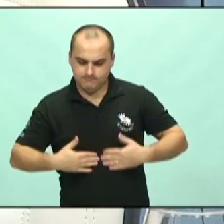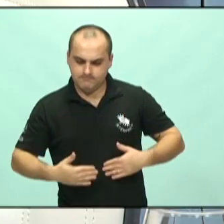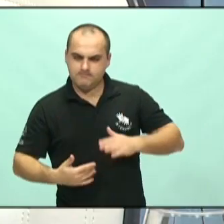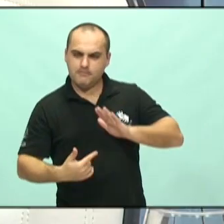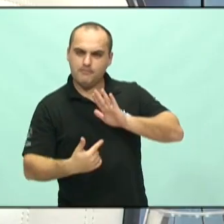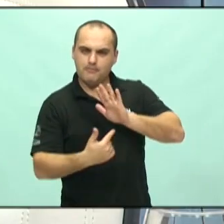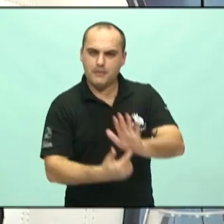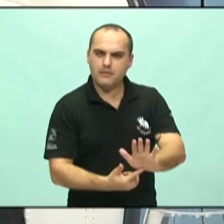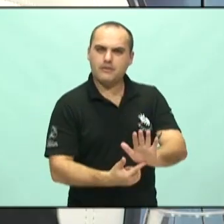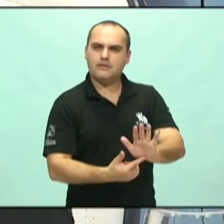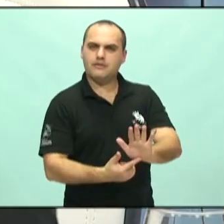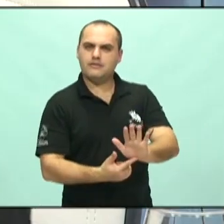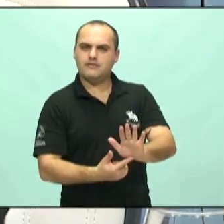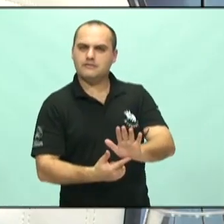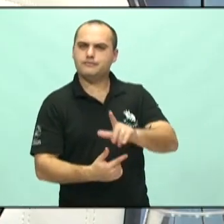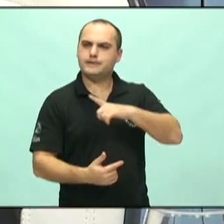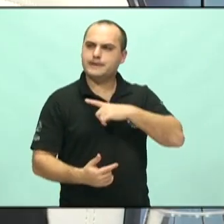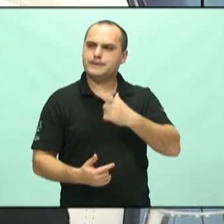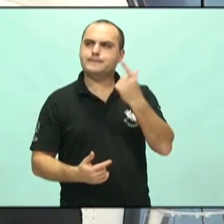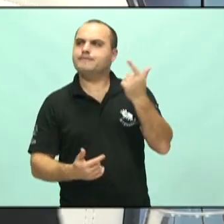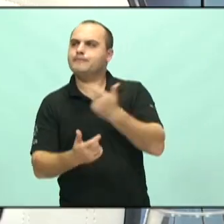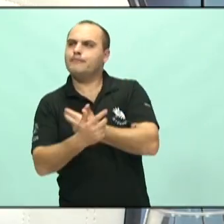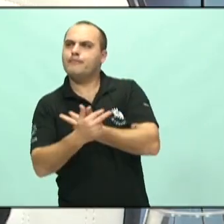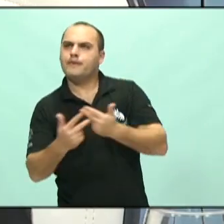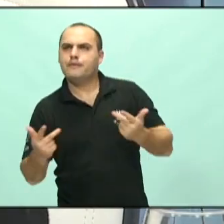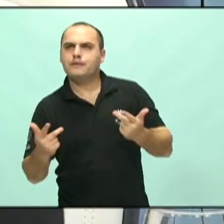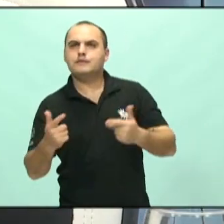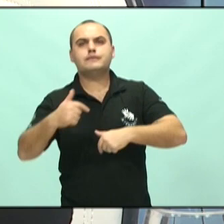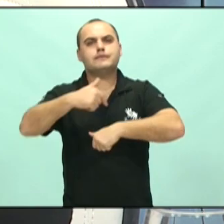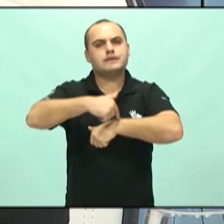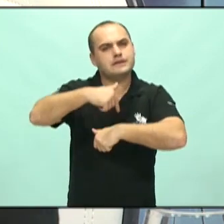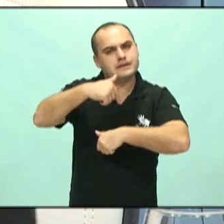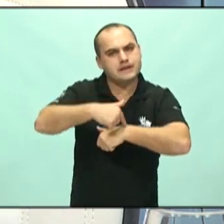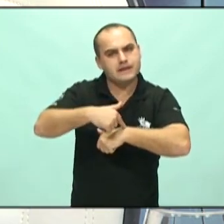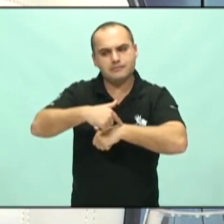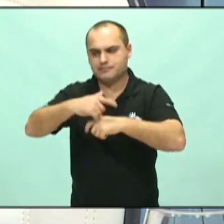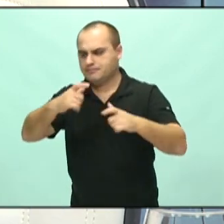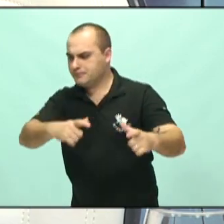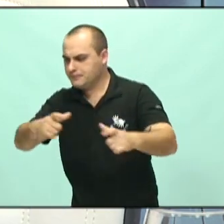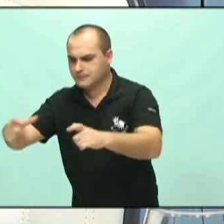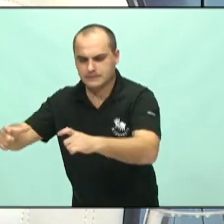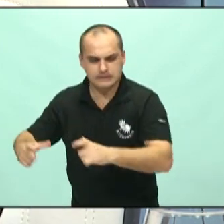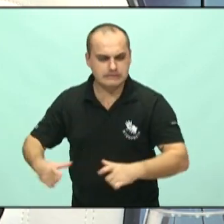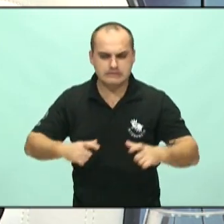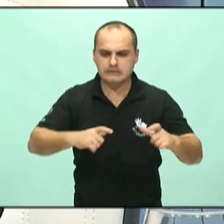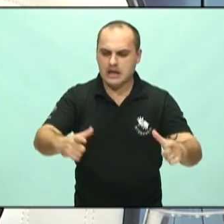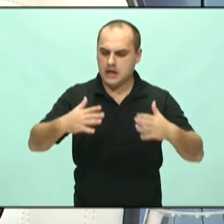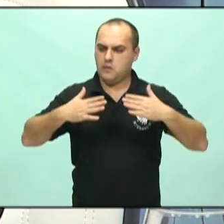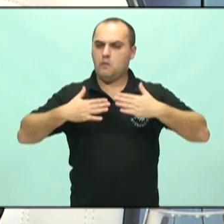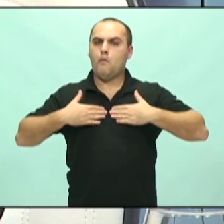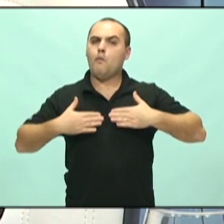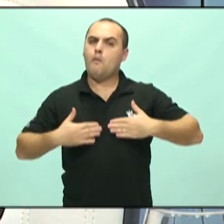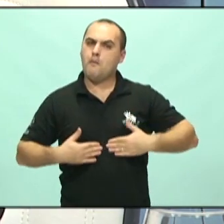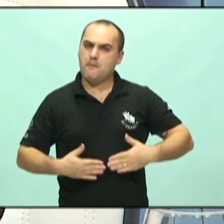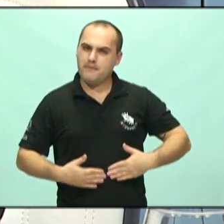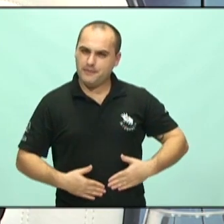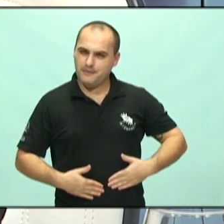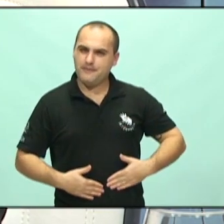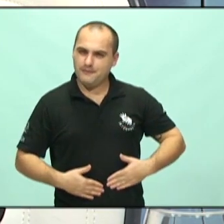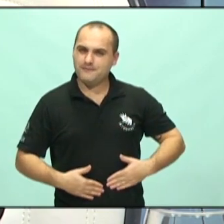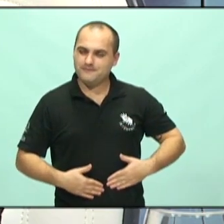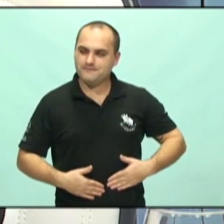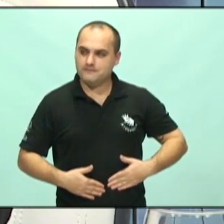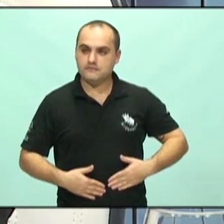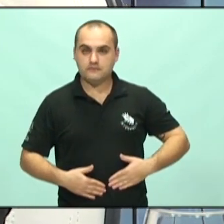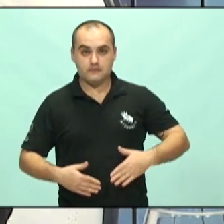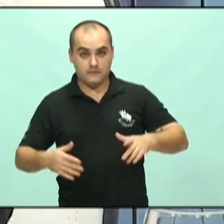uma subversão, de alguma maneira, do tempo, do espaço, do corpo, e para uma